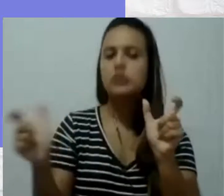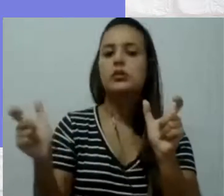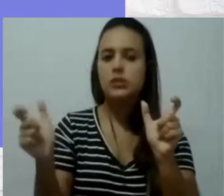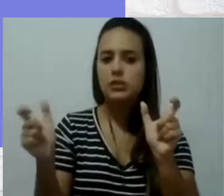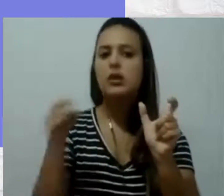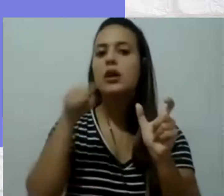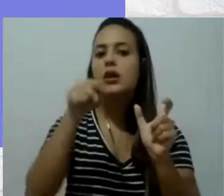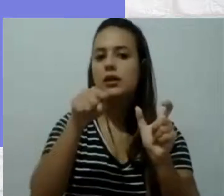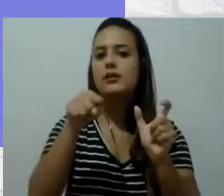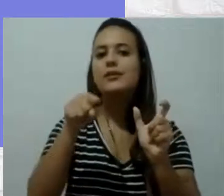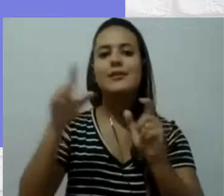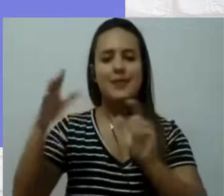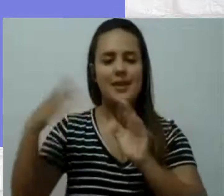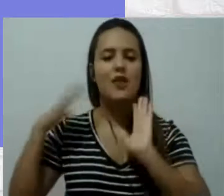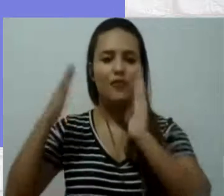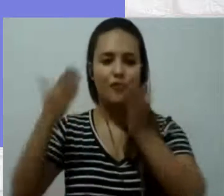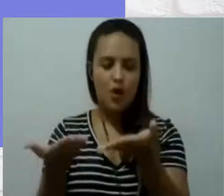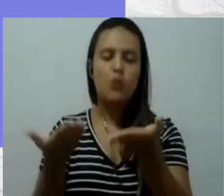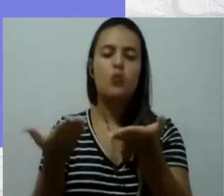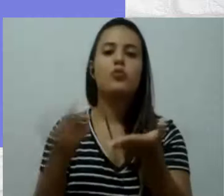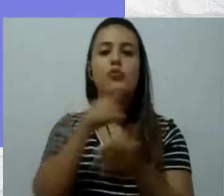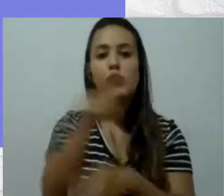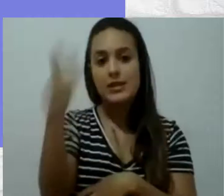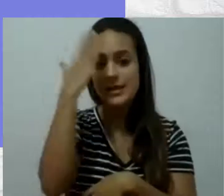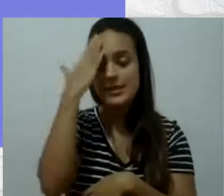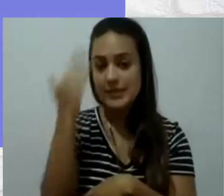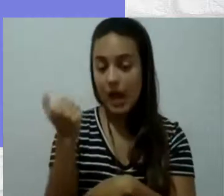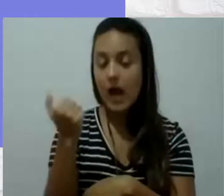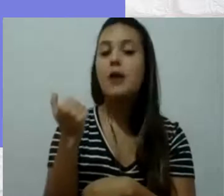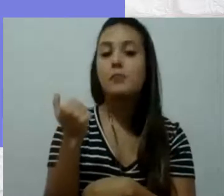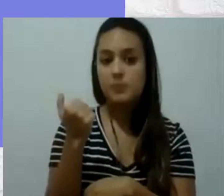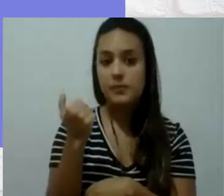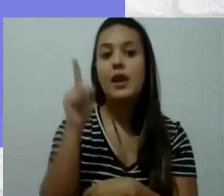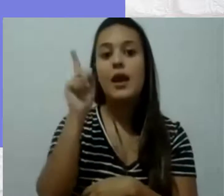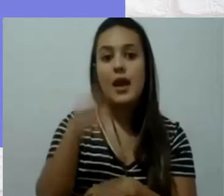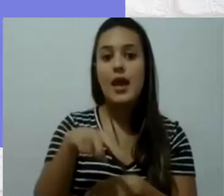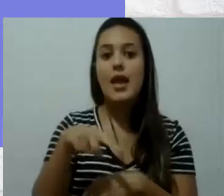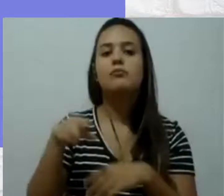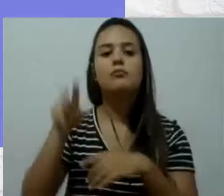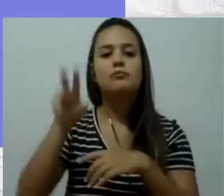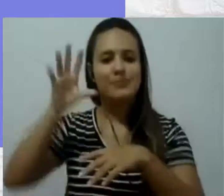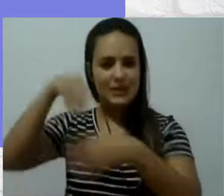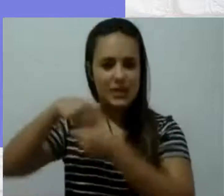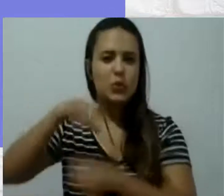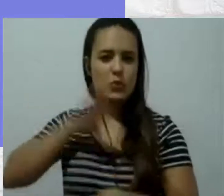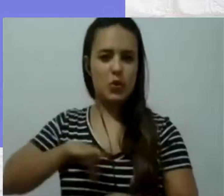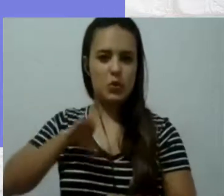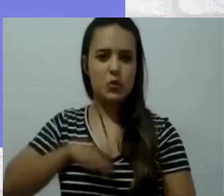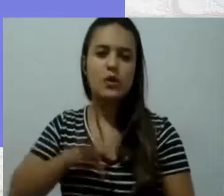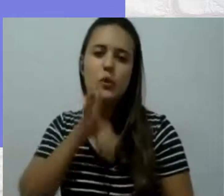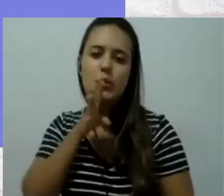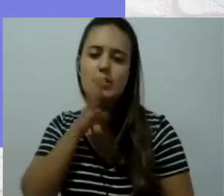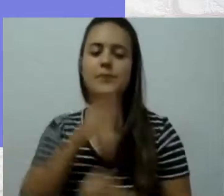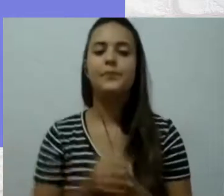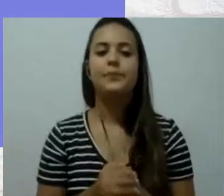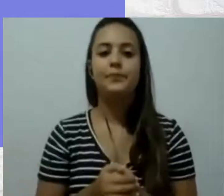gramática nesses quesitos, certo? Que vocês saibam dominar essa parte da língua.